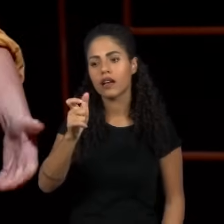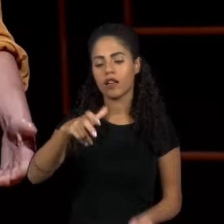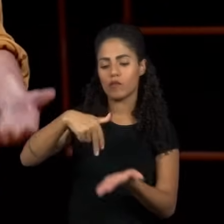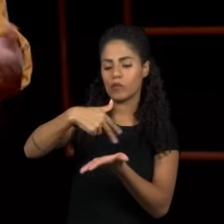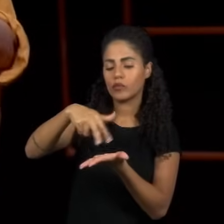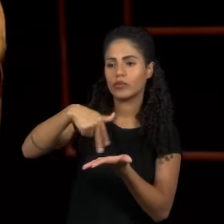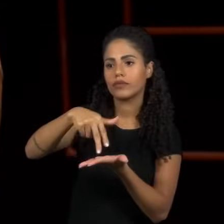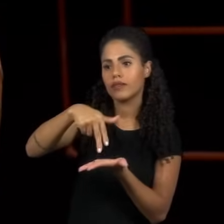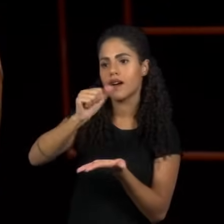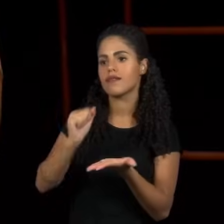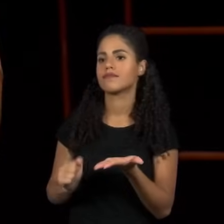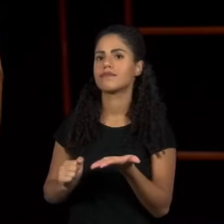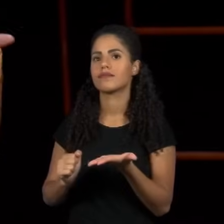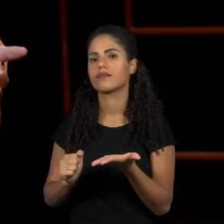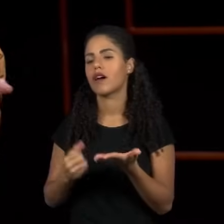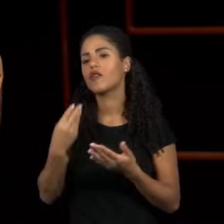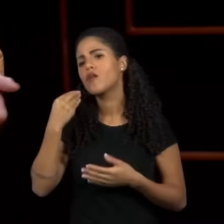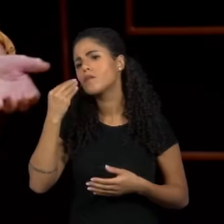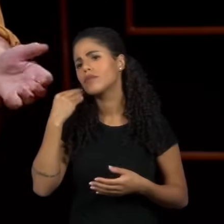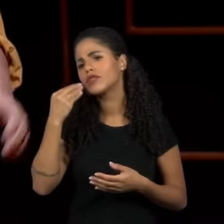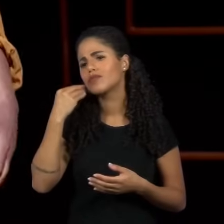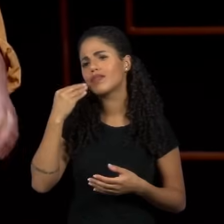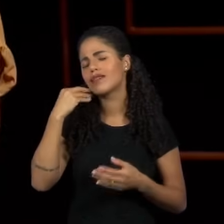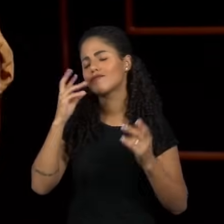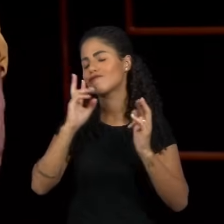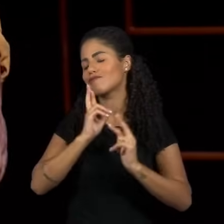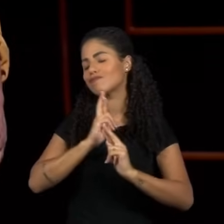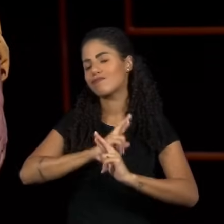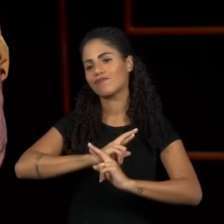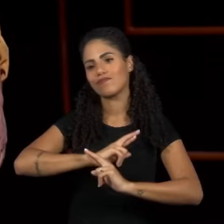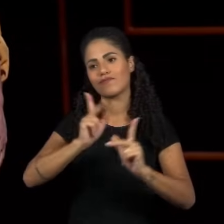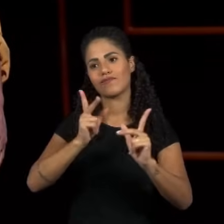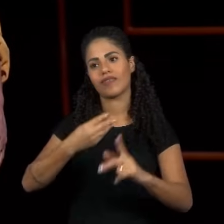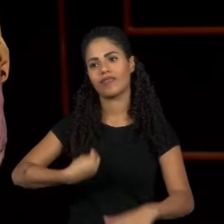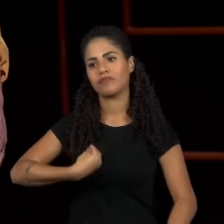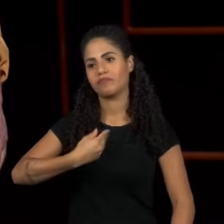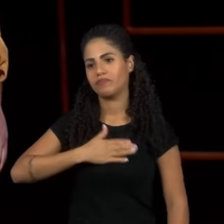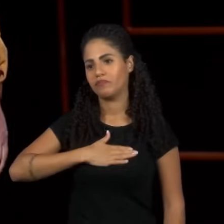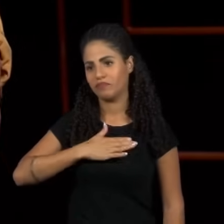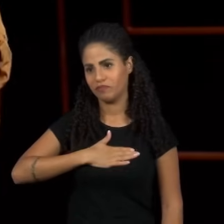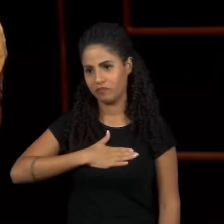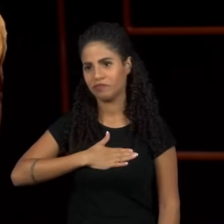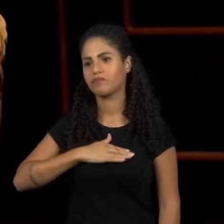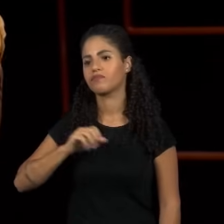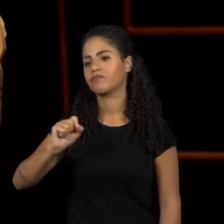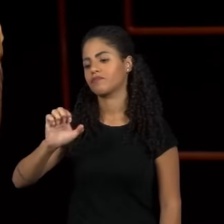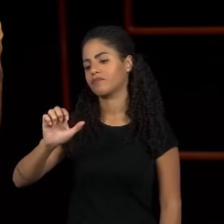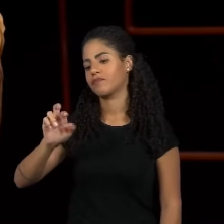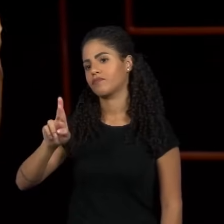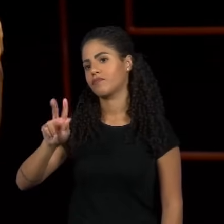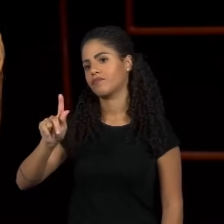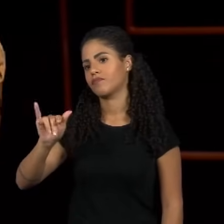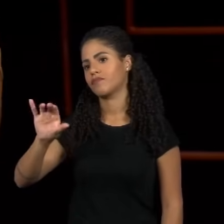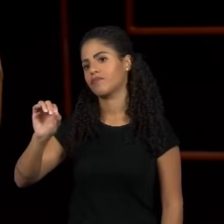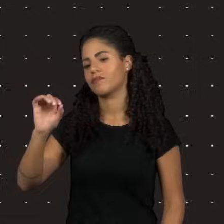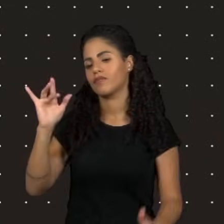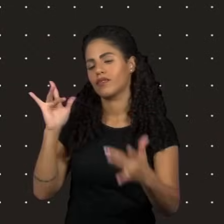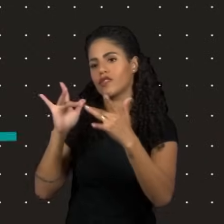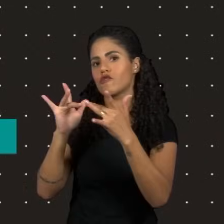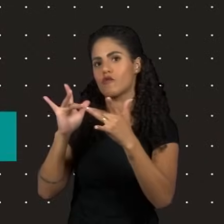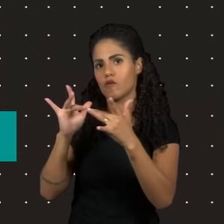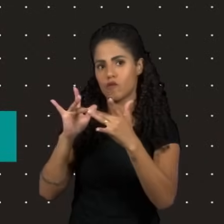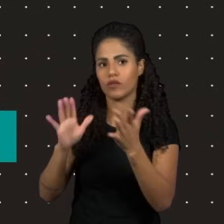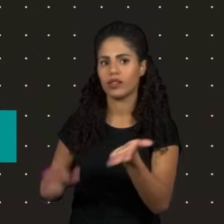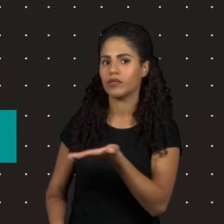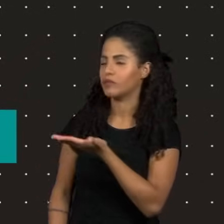dança. É uma experiência fantástica, né? Foi Sérgio Mamberti que teve contato com o Bob